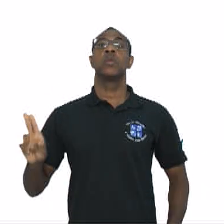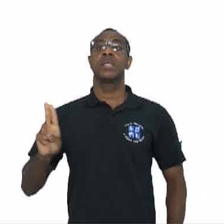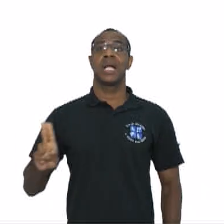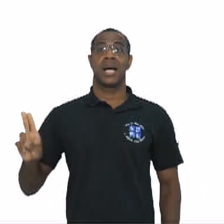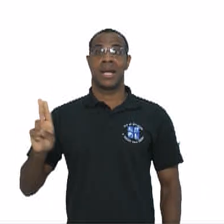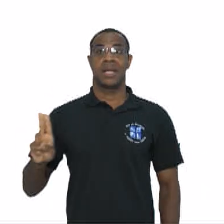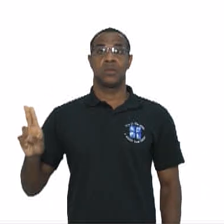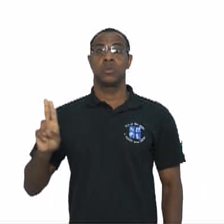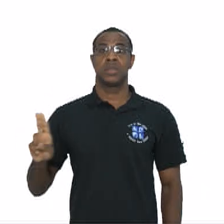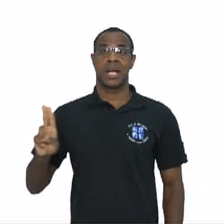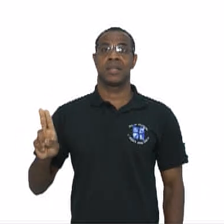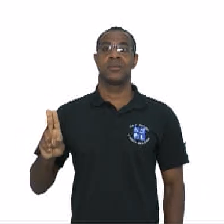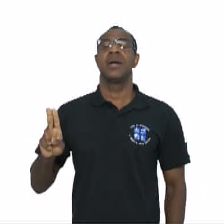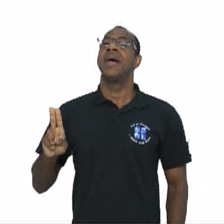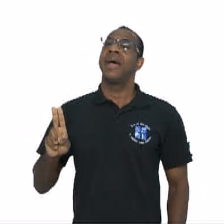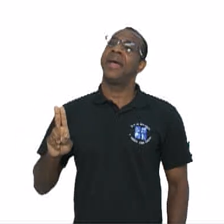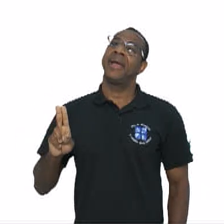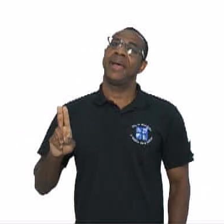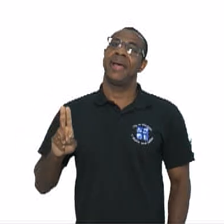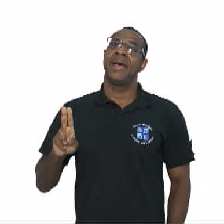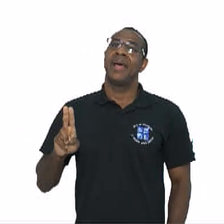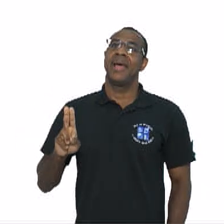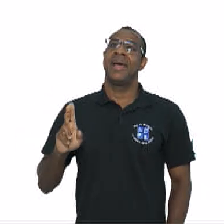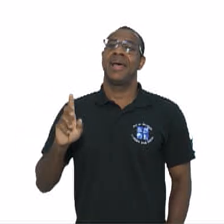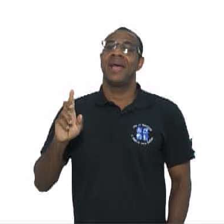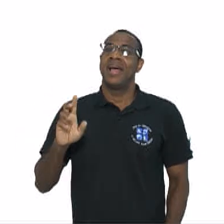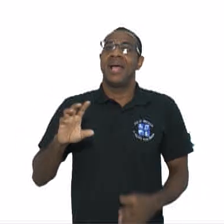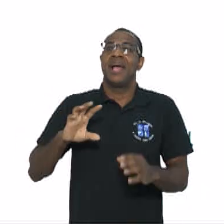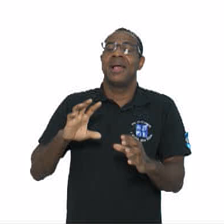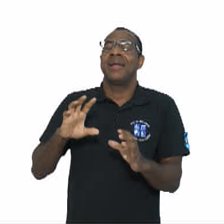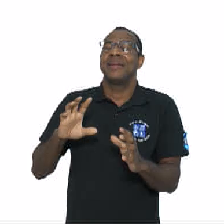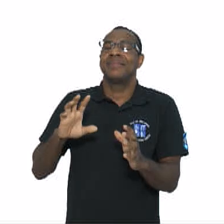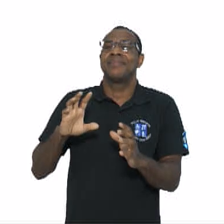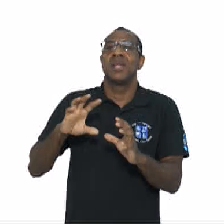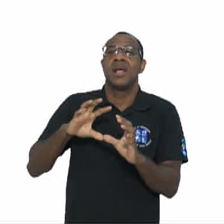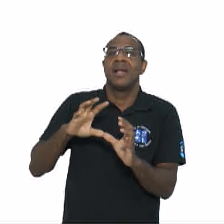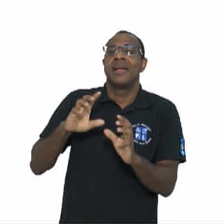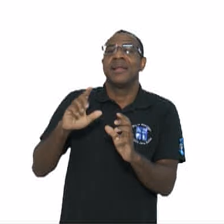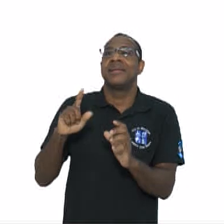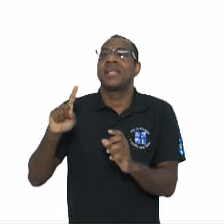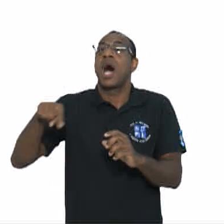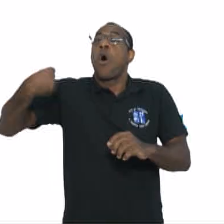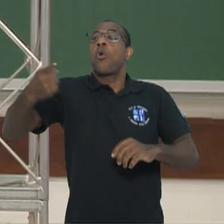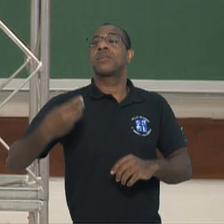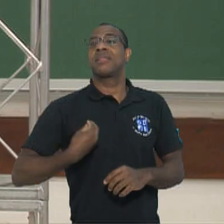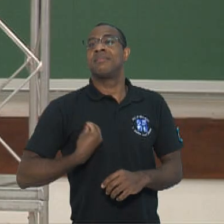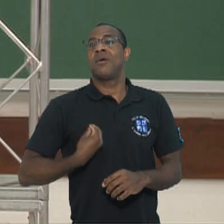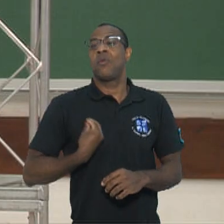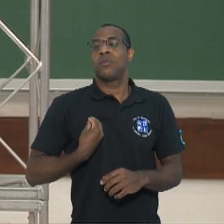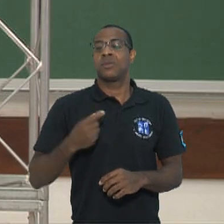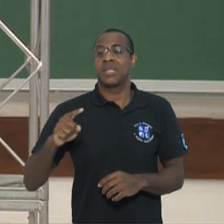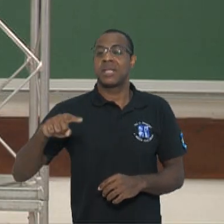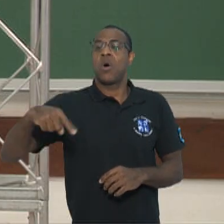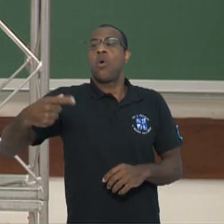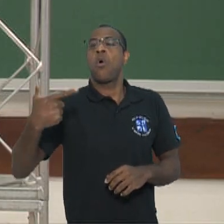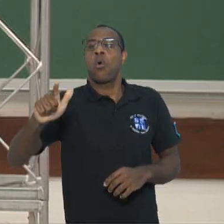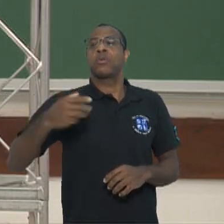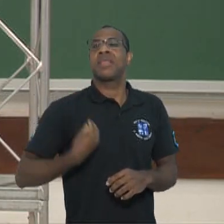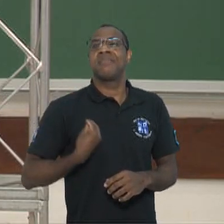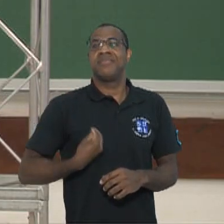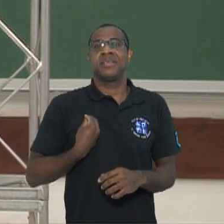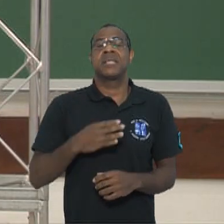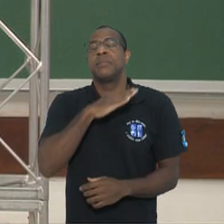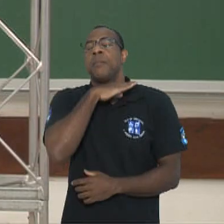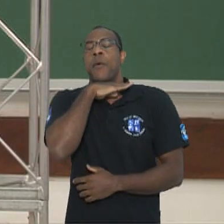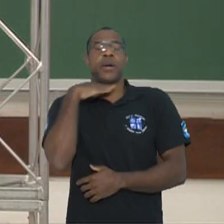né, no mundo dos mortos, após a alma retornar do julgamento do tribunal de Anubis. Ou o tribunal de Osíris,